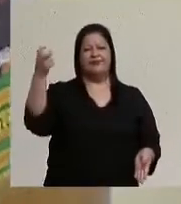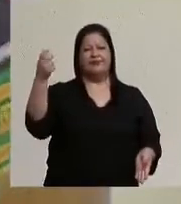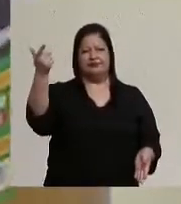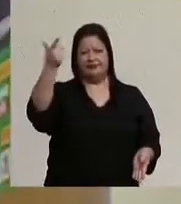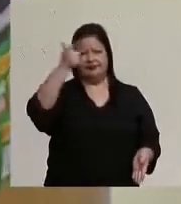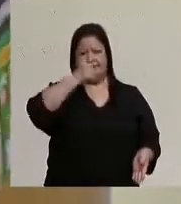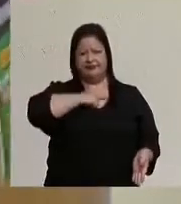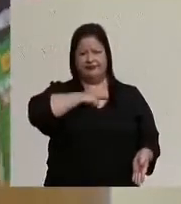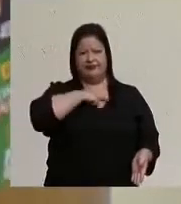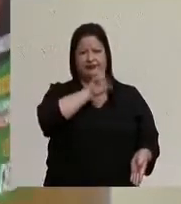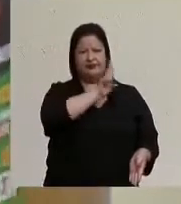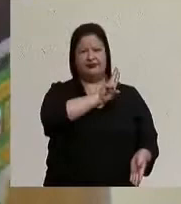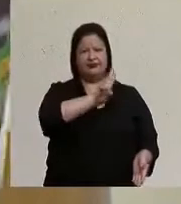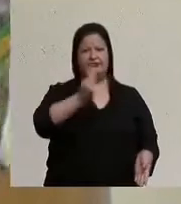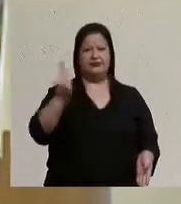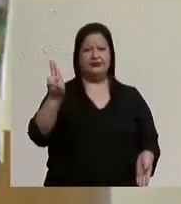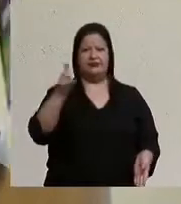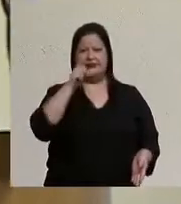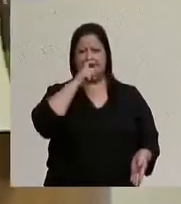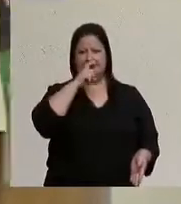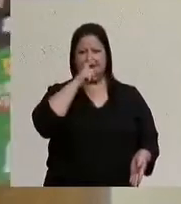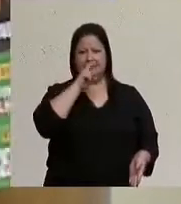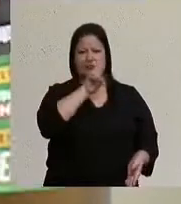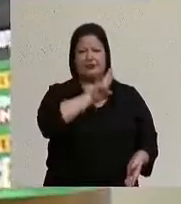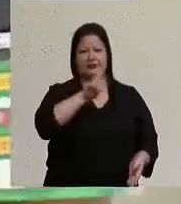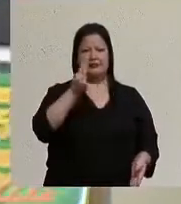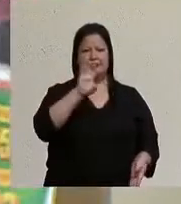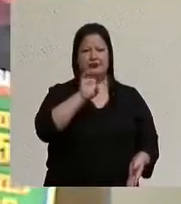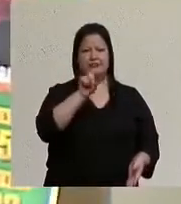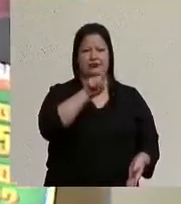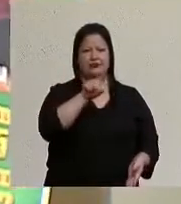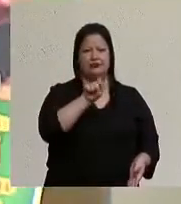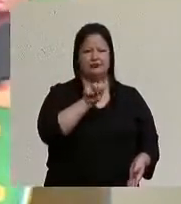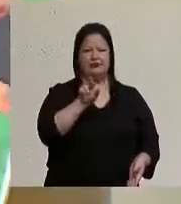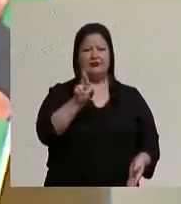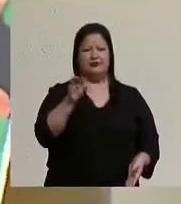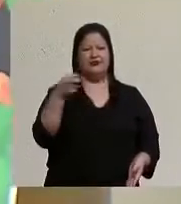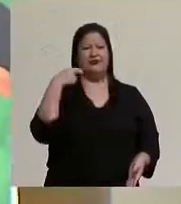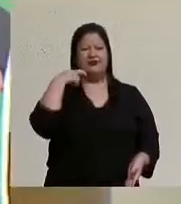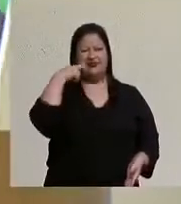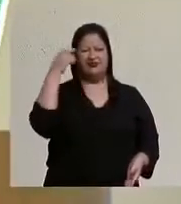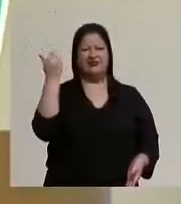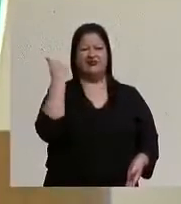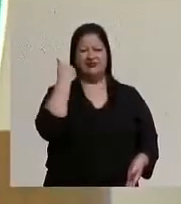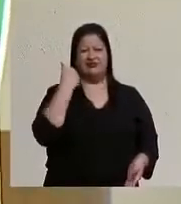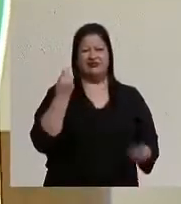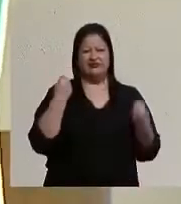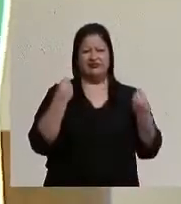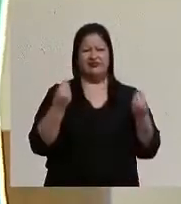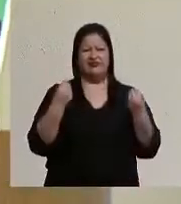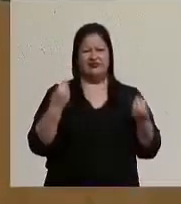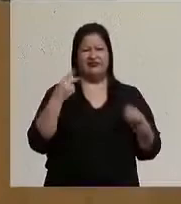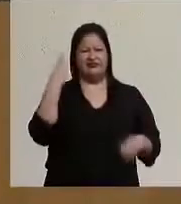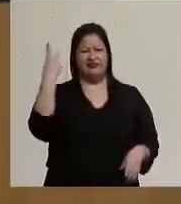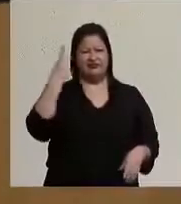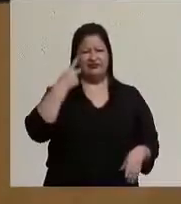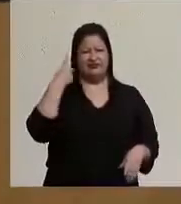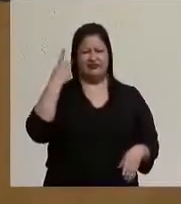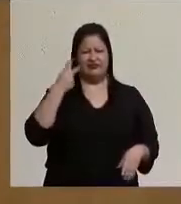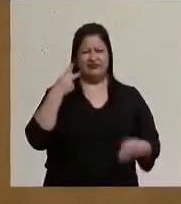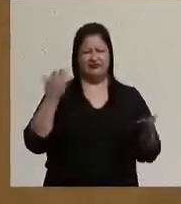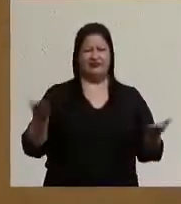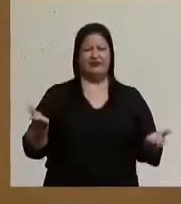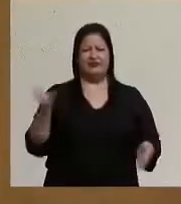usa o nome do pai mas coloca o nome do César Que vergonha Vereador eu poderia